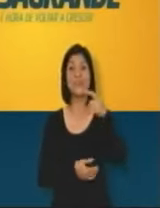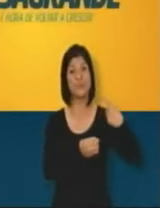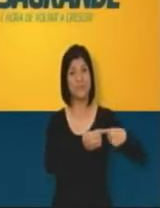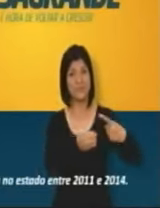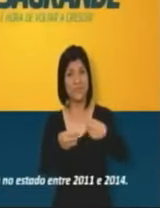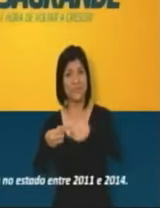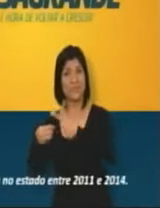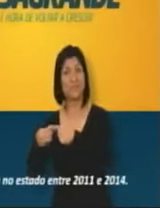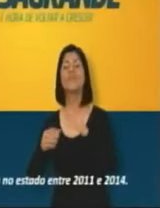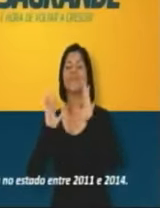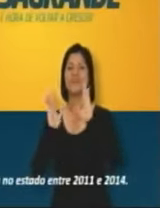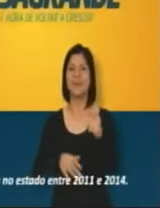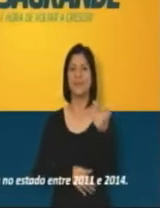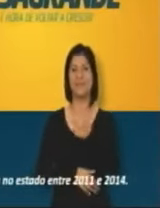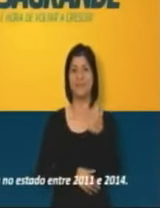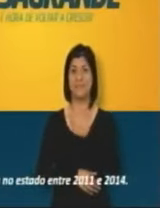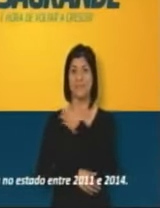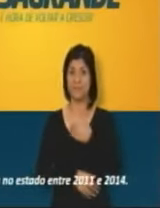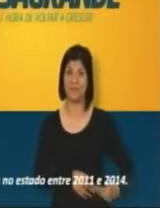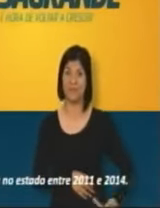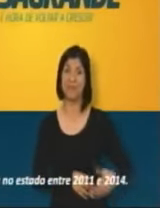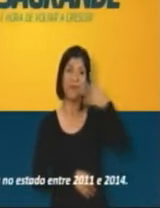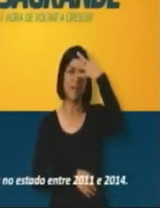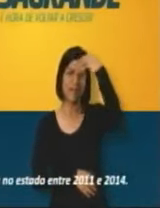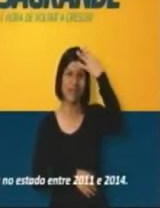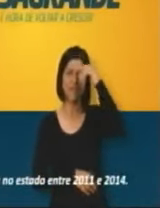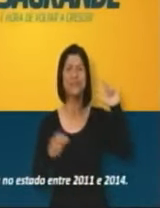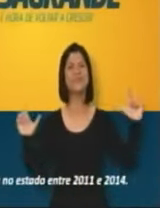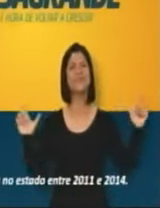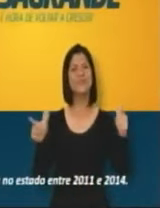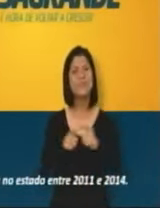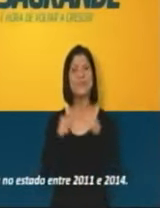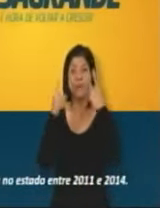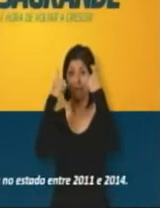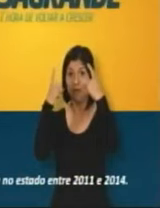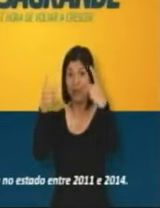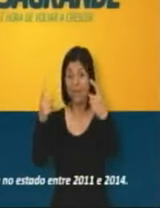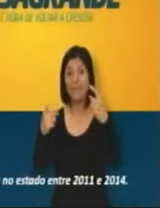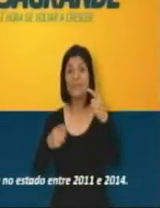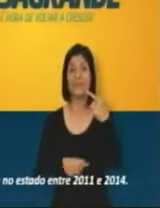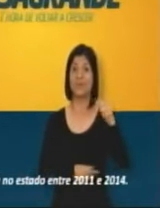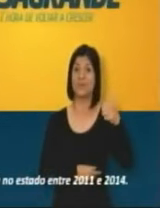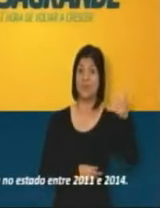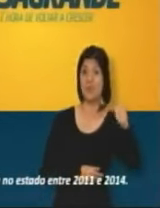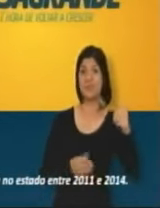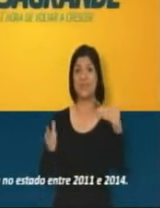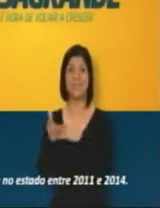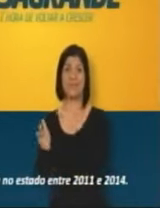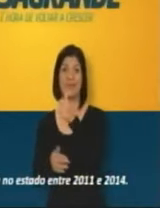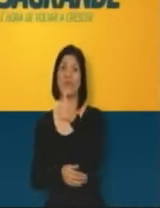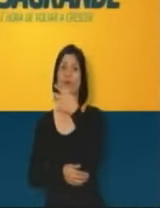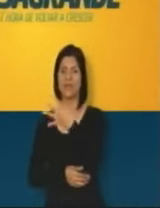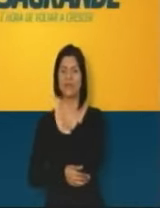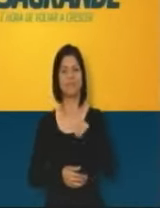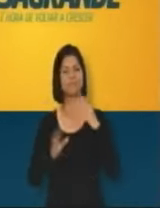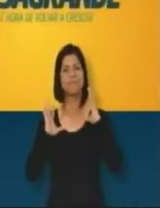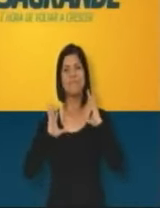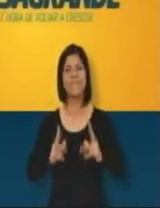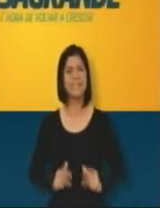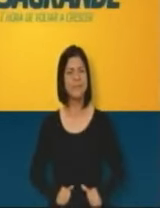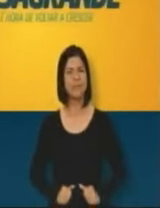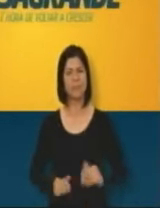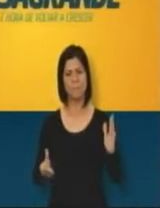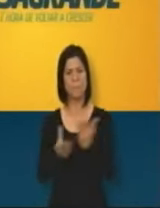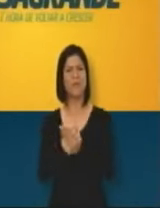municípios. Fui vice-governador de Casa Grande quando reduzimos a violência no estado entre 2011 e 2014. Tenho a ficha limpa,